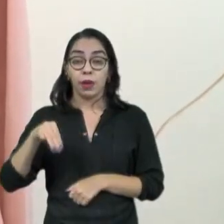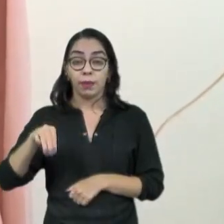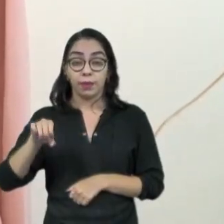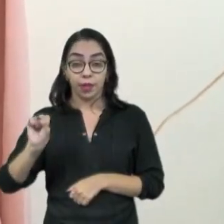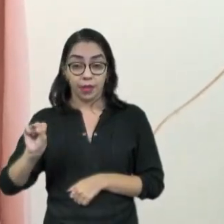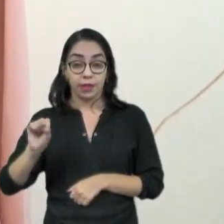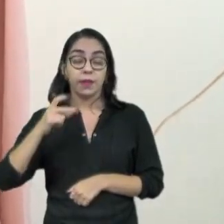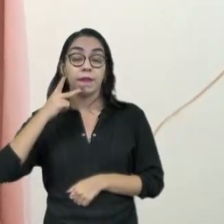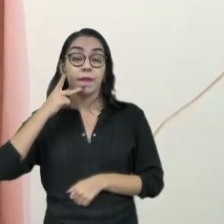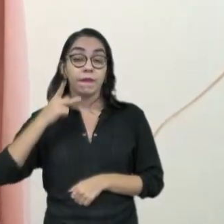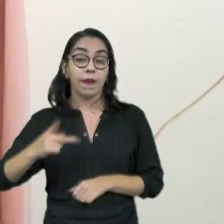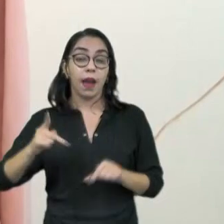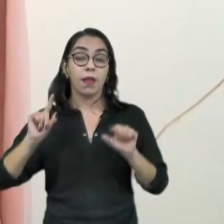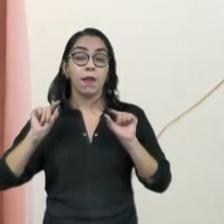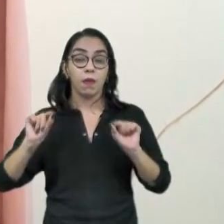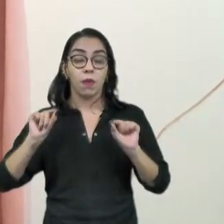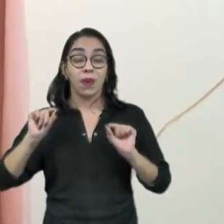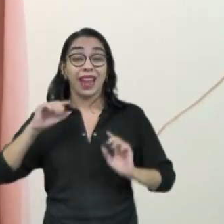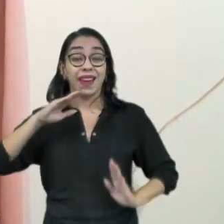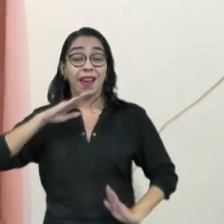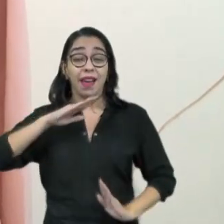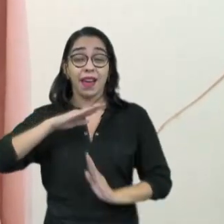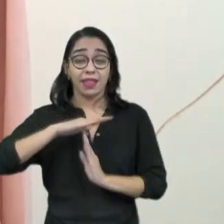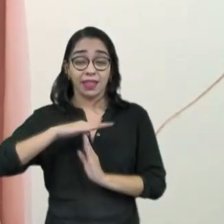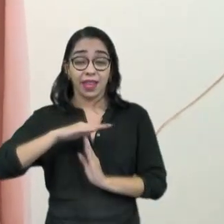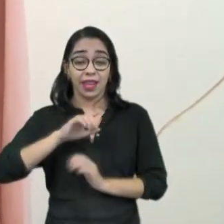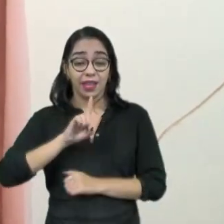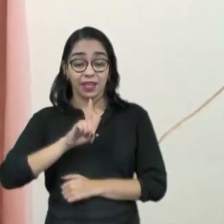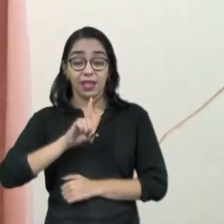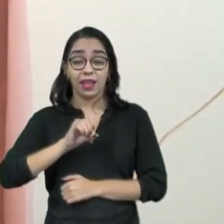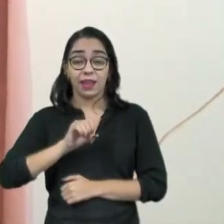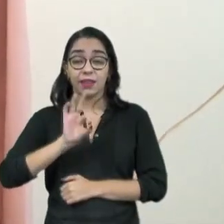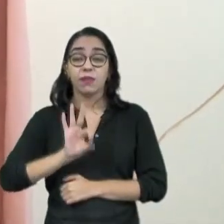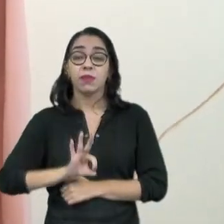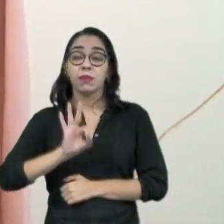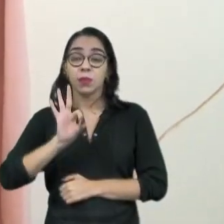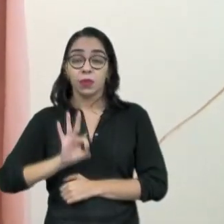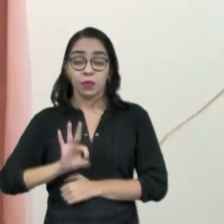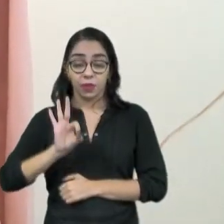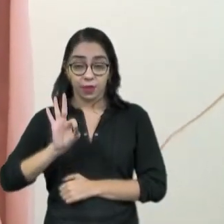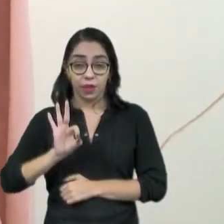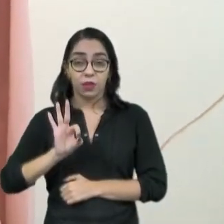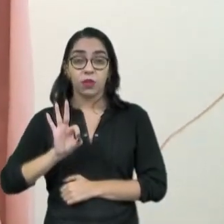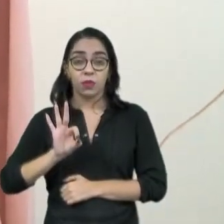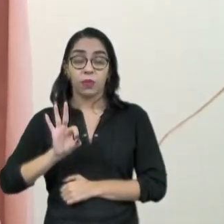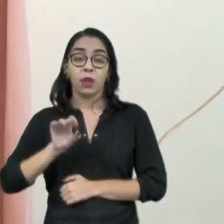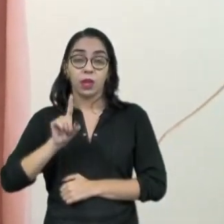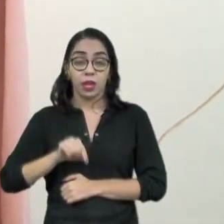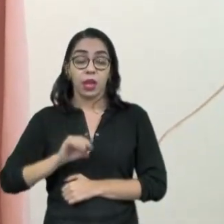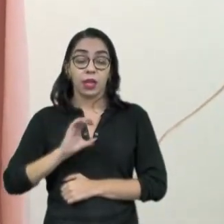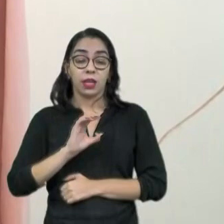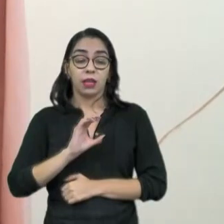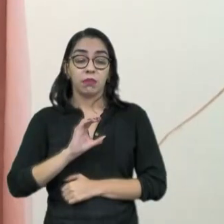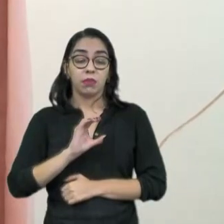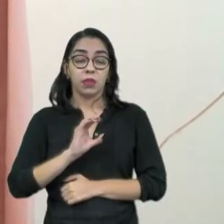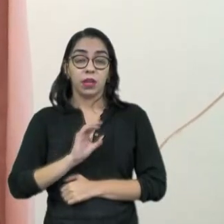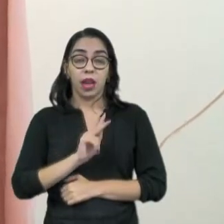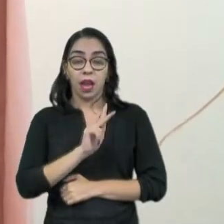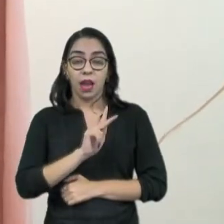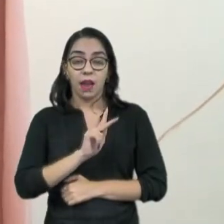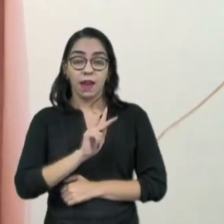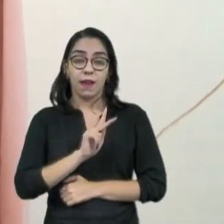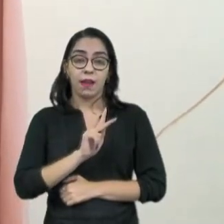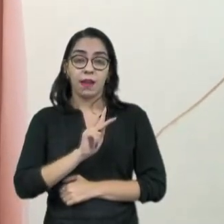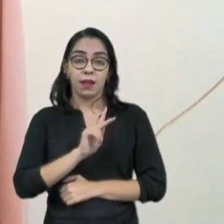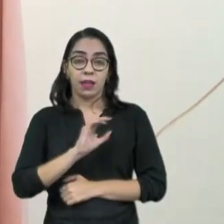fala de que temos que consumir até no máximo 10% do que a gente ingere em calorias por dia se eu for contabilizar